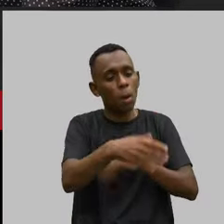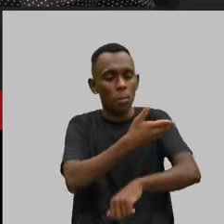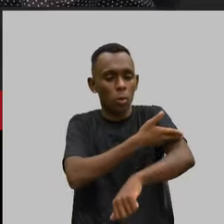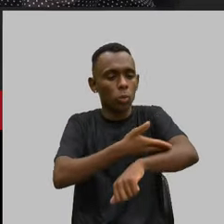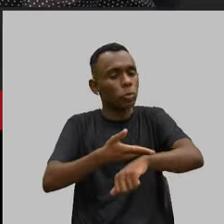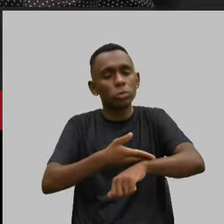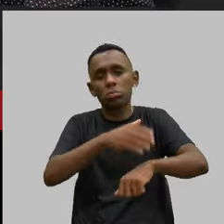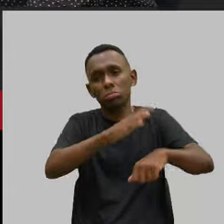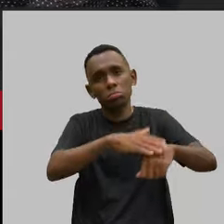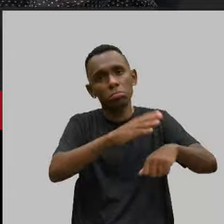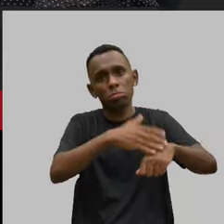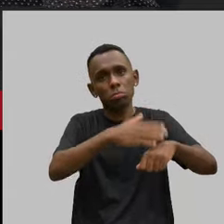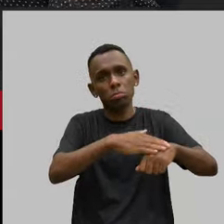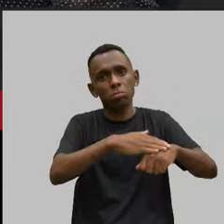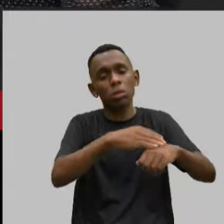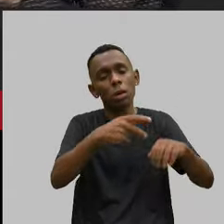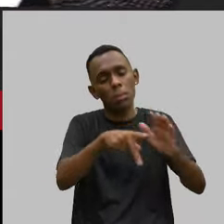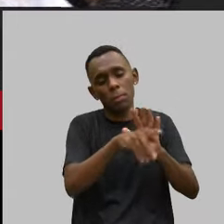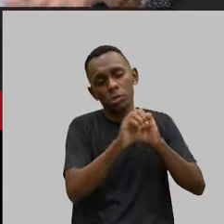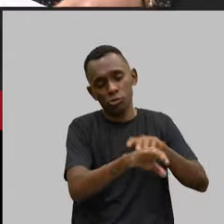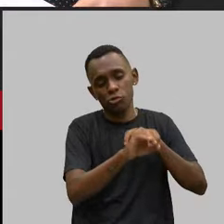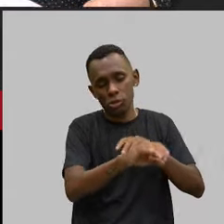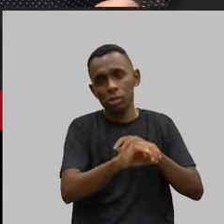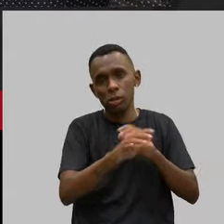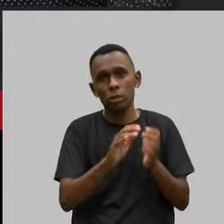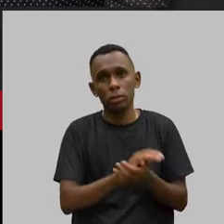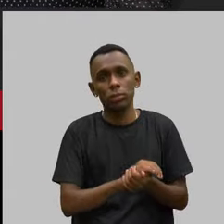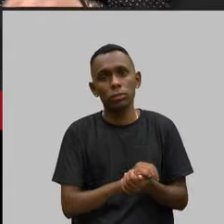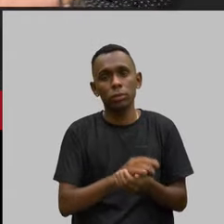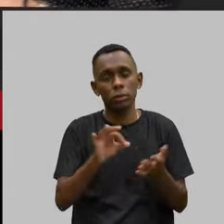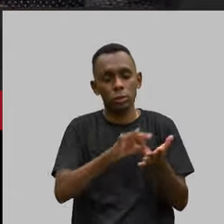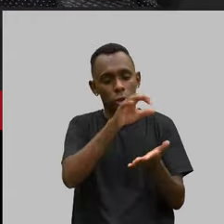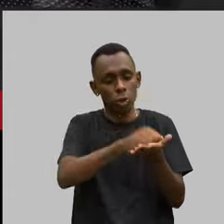própria unidade da educação para poder fazer o seu